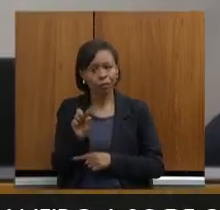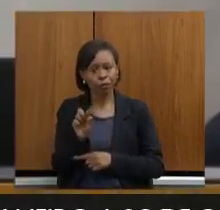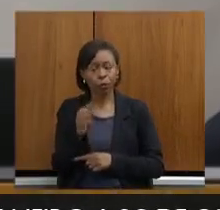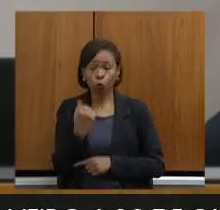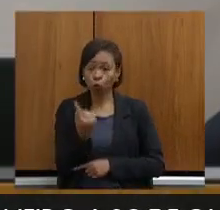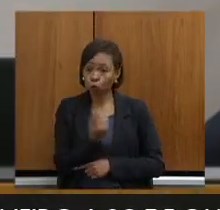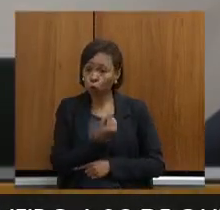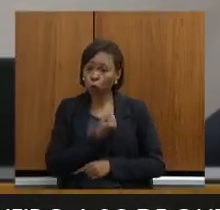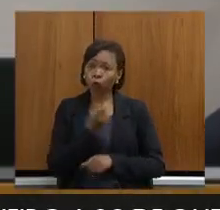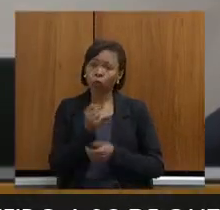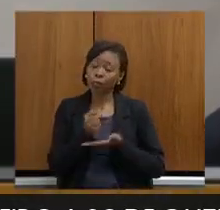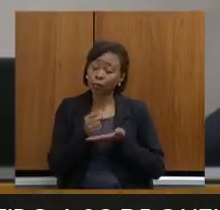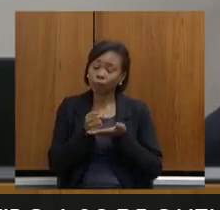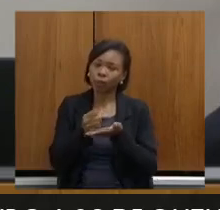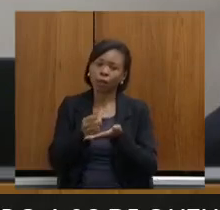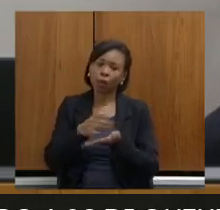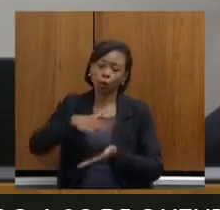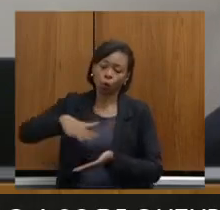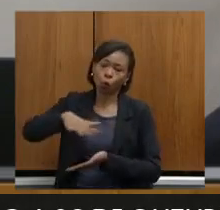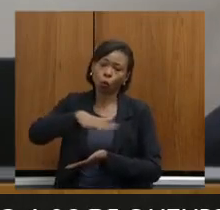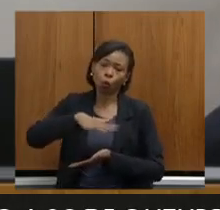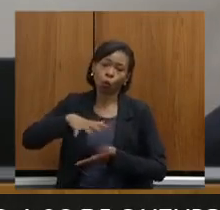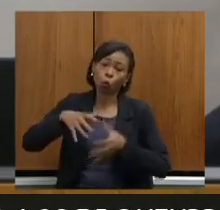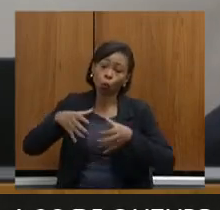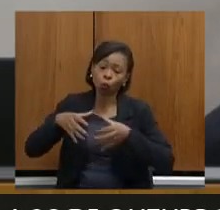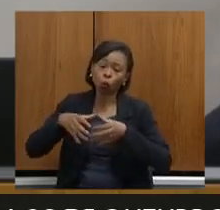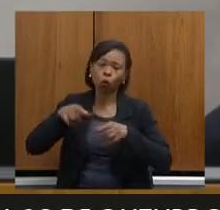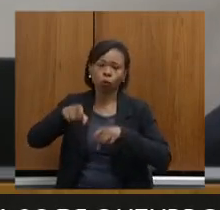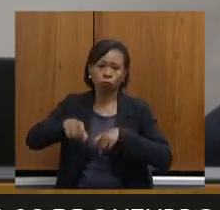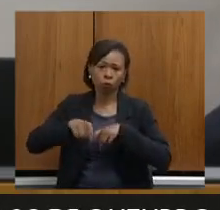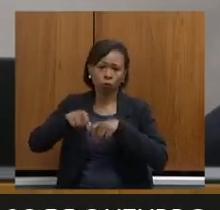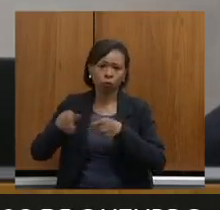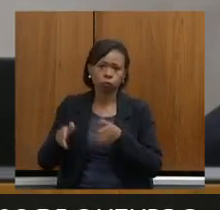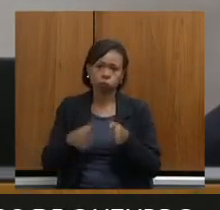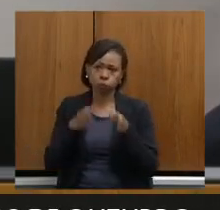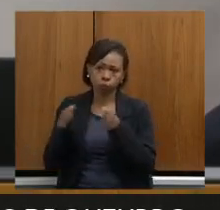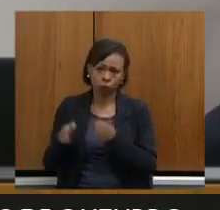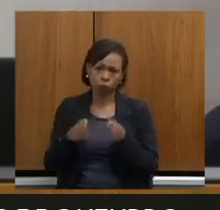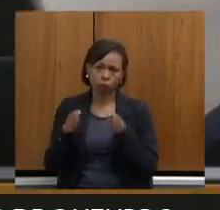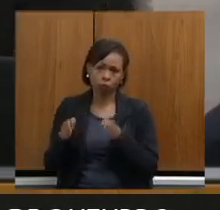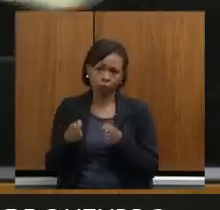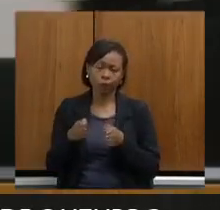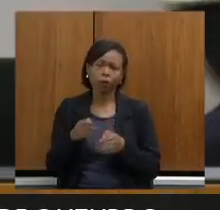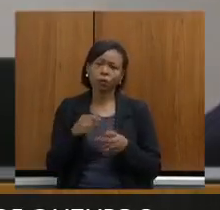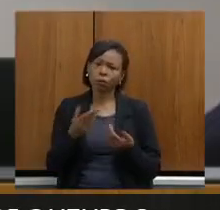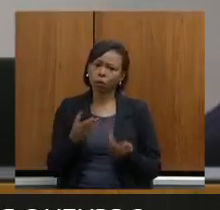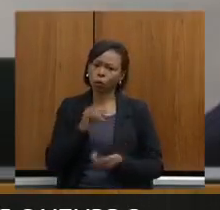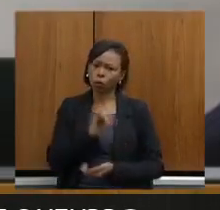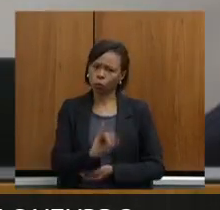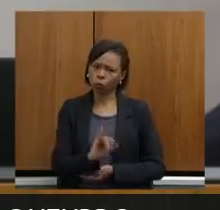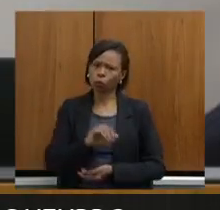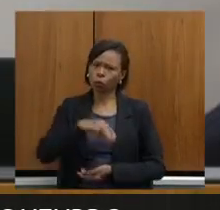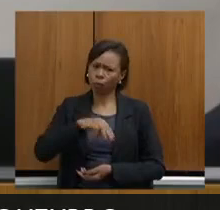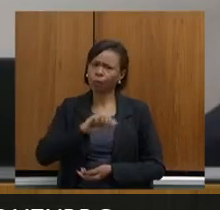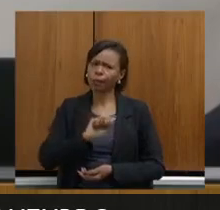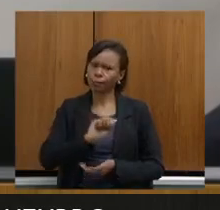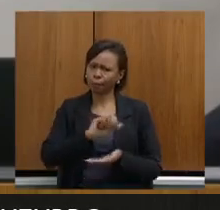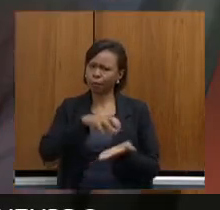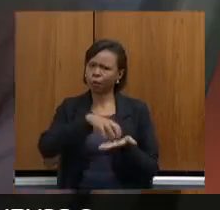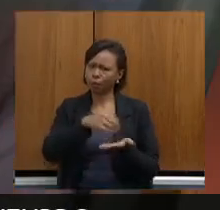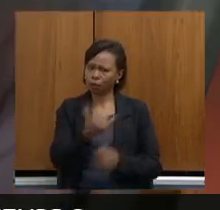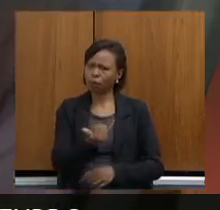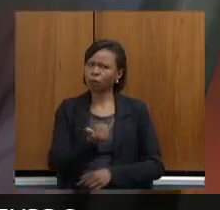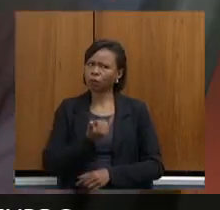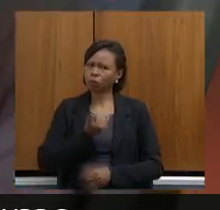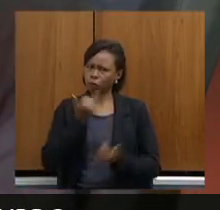setor produtivo eu e essa informação que nós recebemos do imo eu eu passo até as mãos da senhora aqui